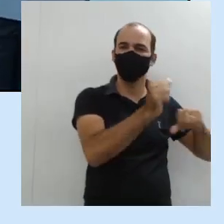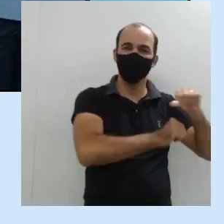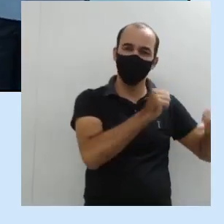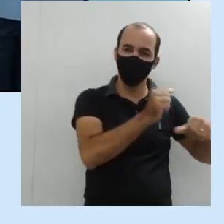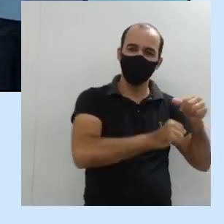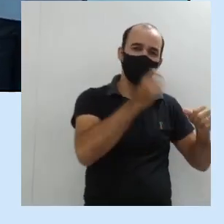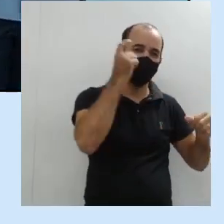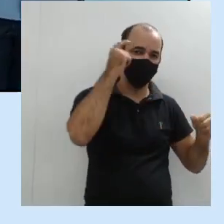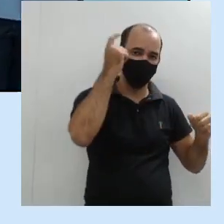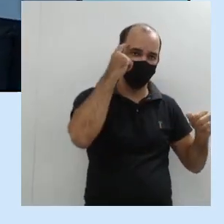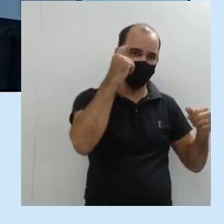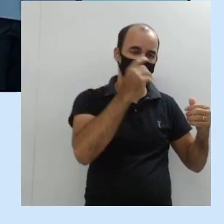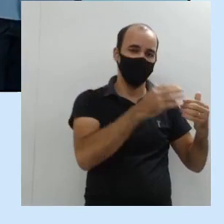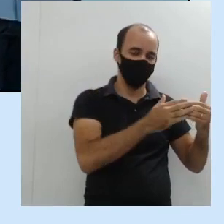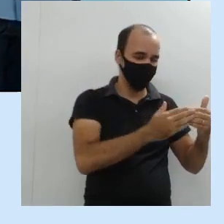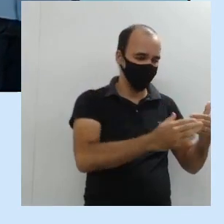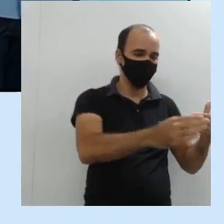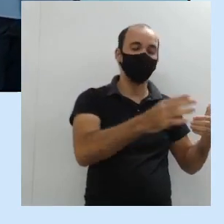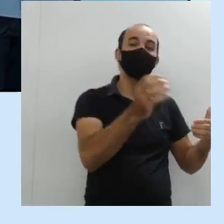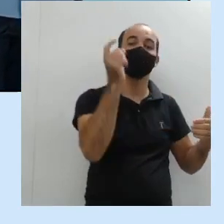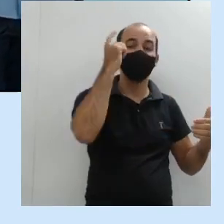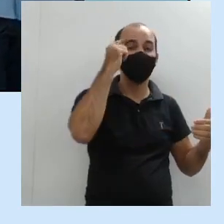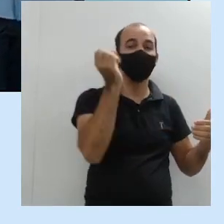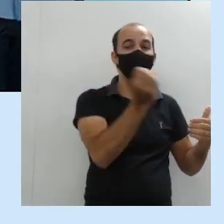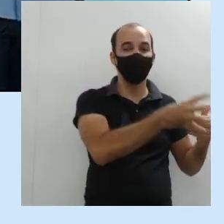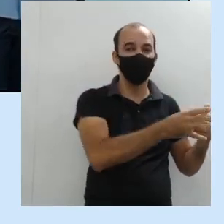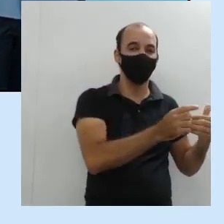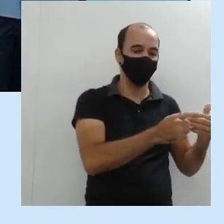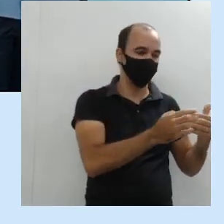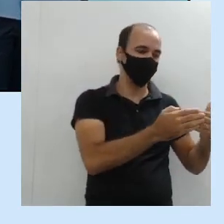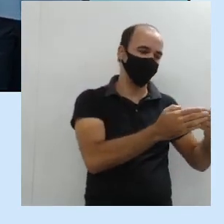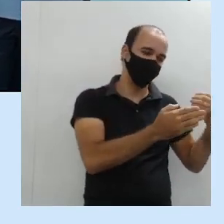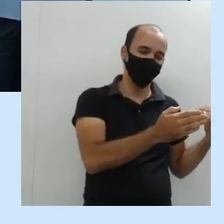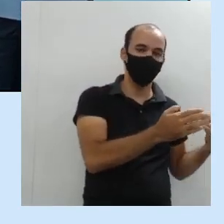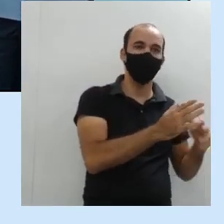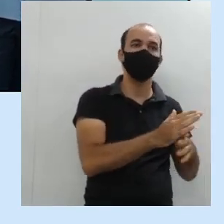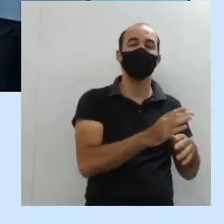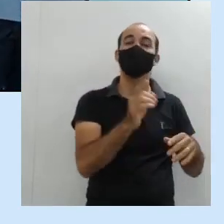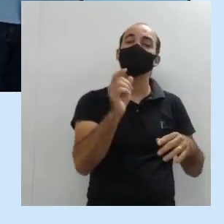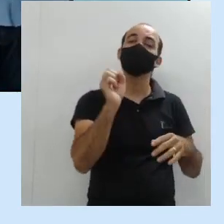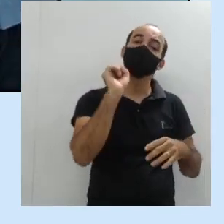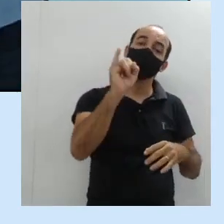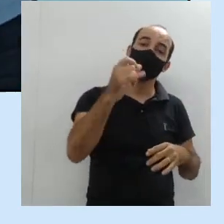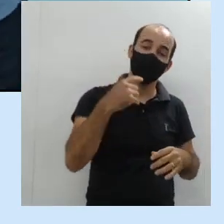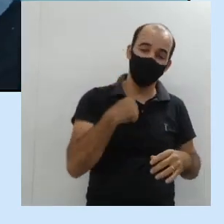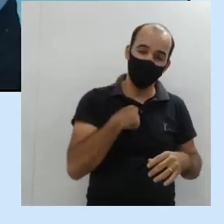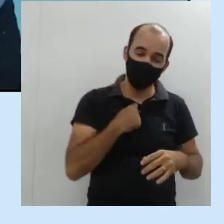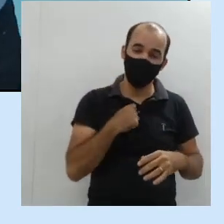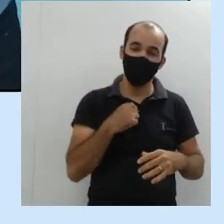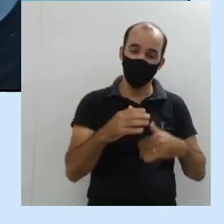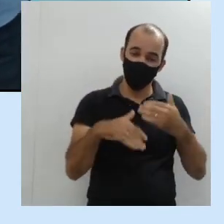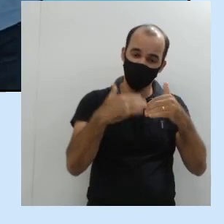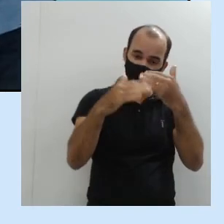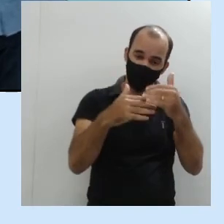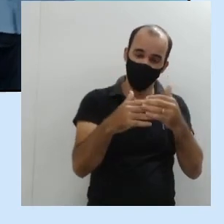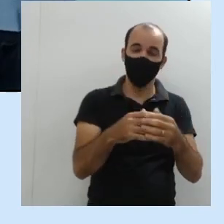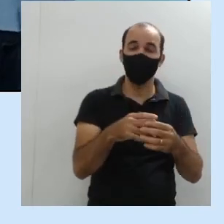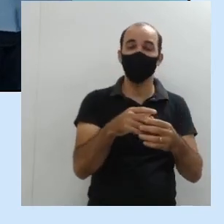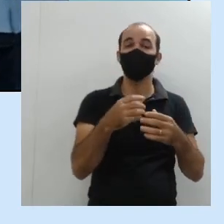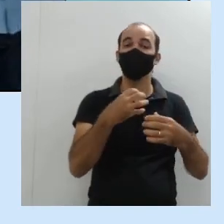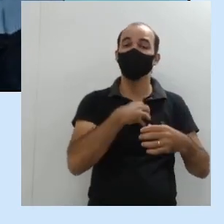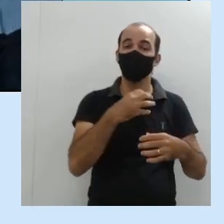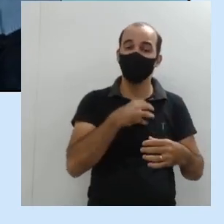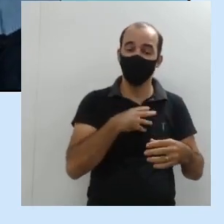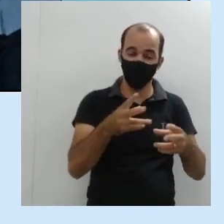Então, quando eu desenvolvo minha cosmovisão, ela pode estar certa ou errada. Concordam